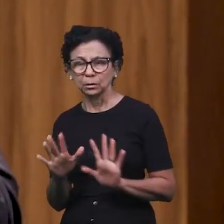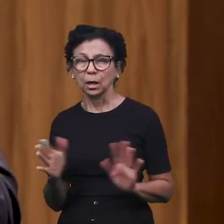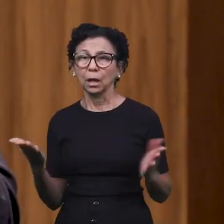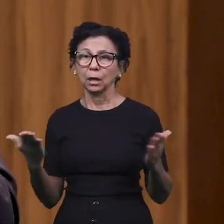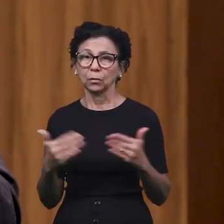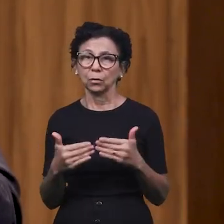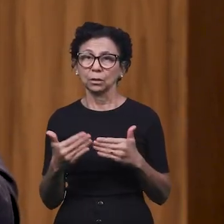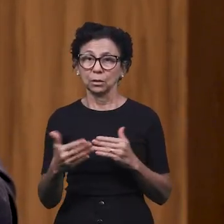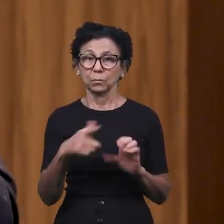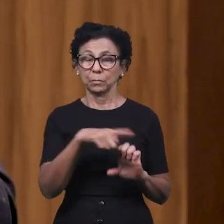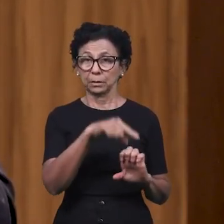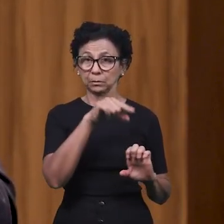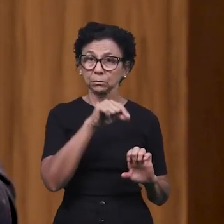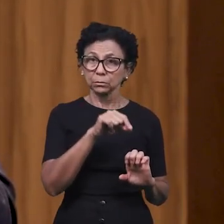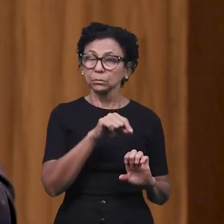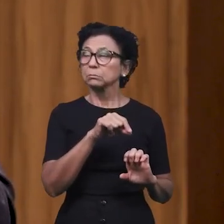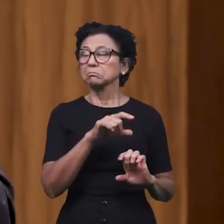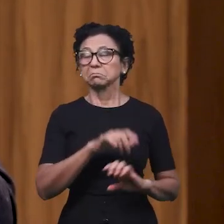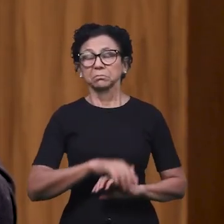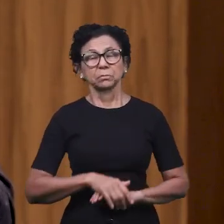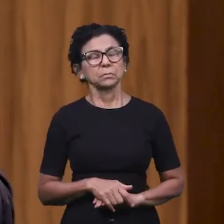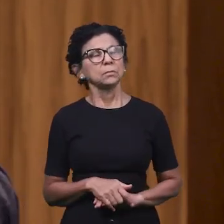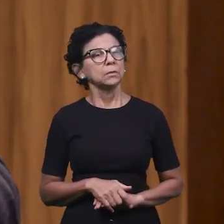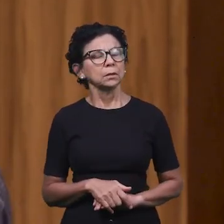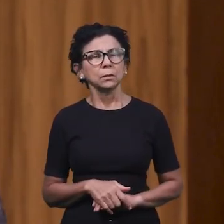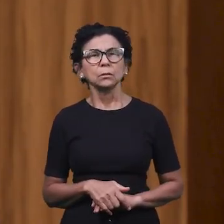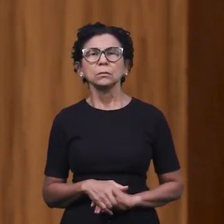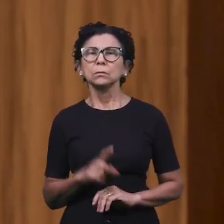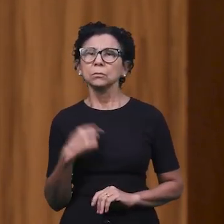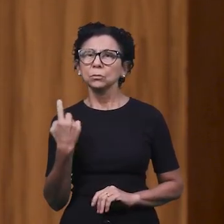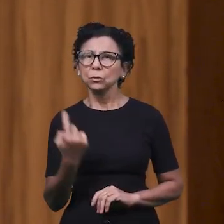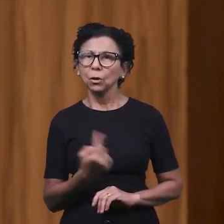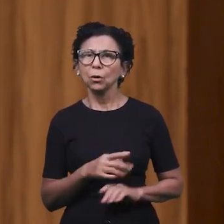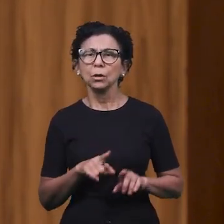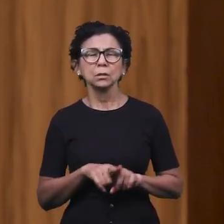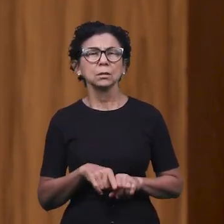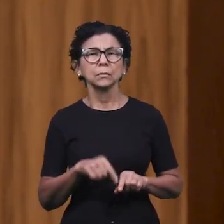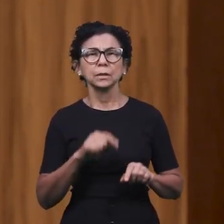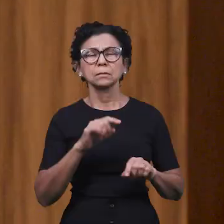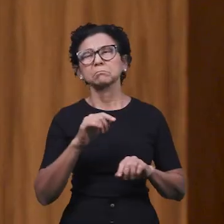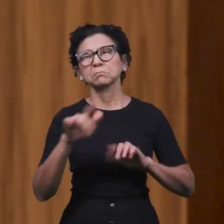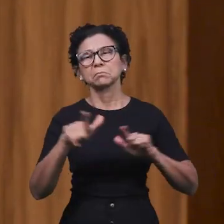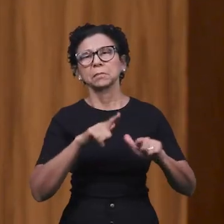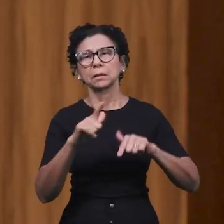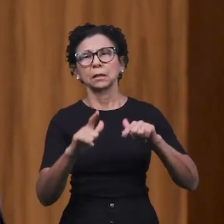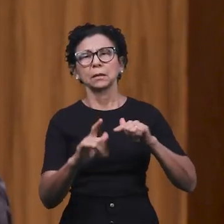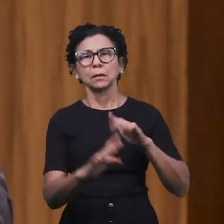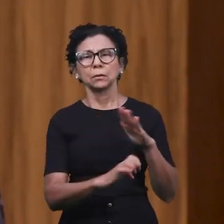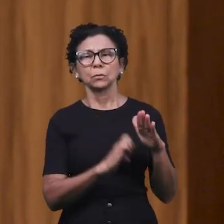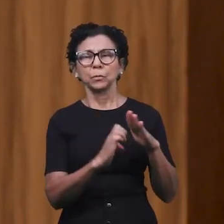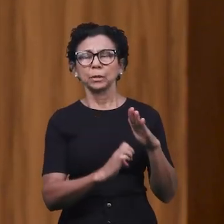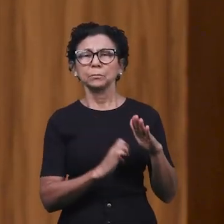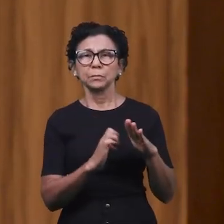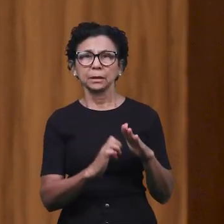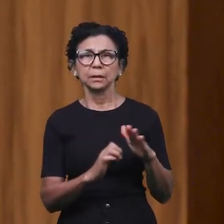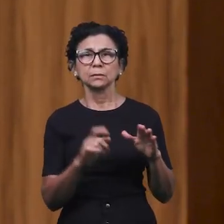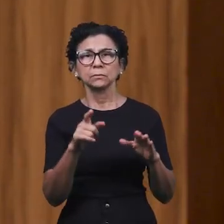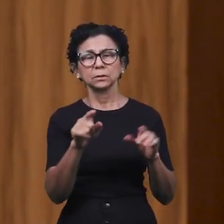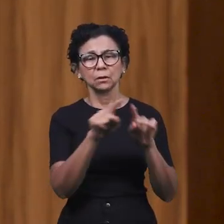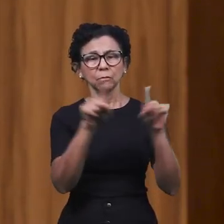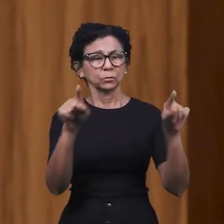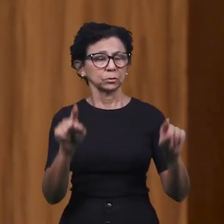empreendedor. Mas nós podemos ser empreendedor como funcionários, como colaborador de uma empresa, por exemplo. E, obviamente, podemos